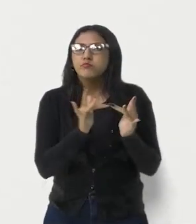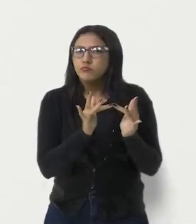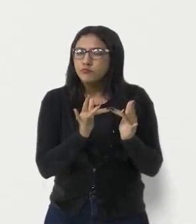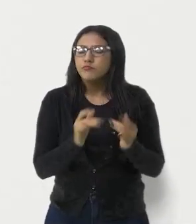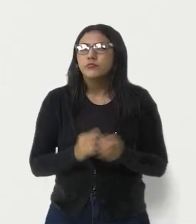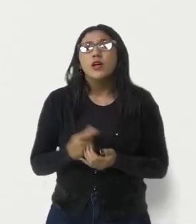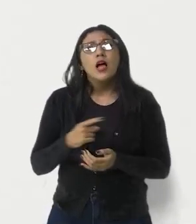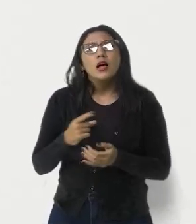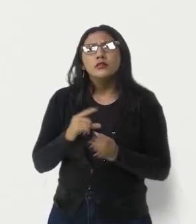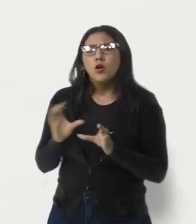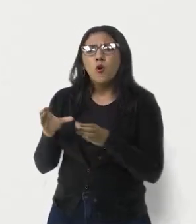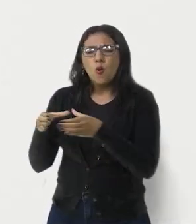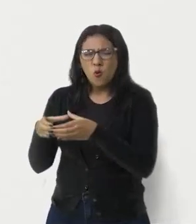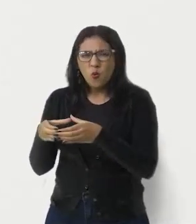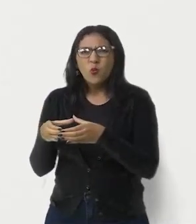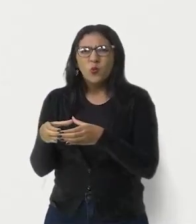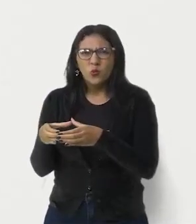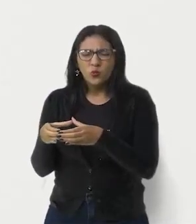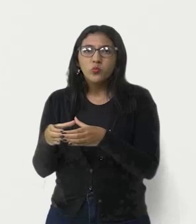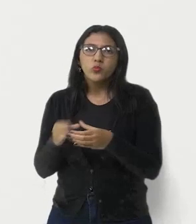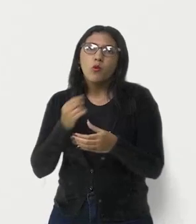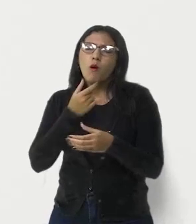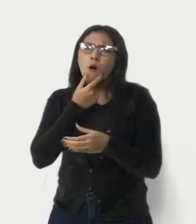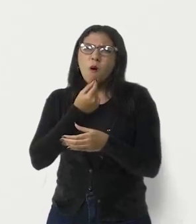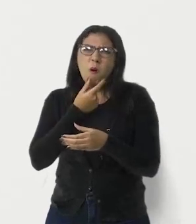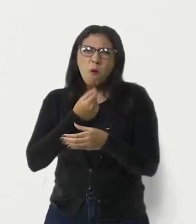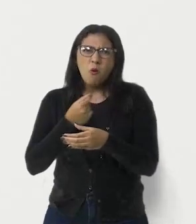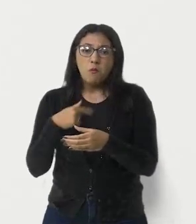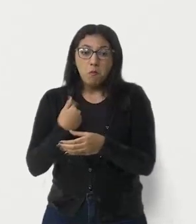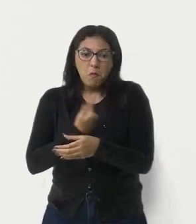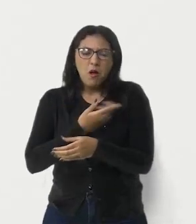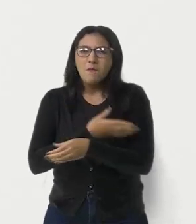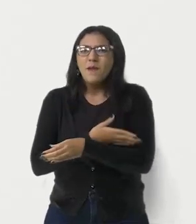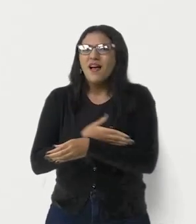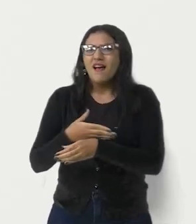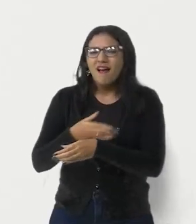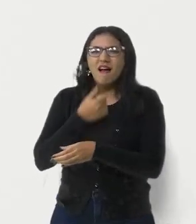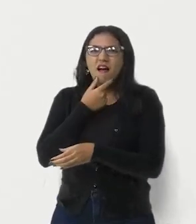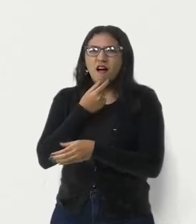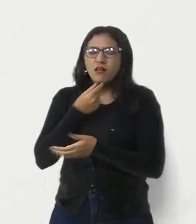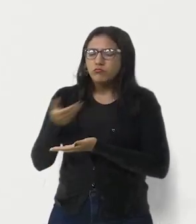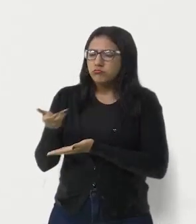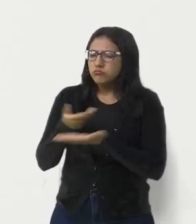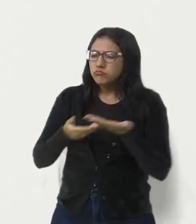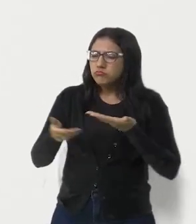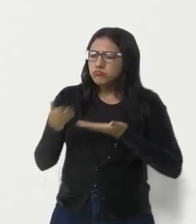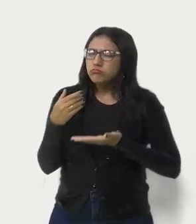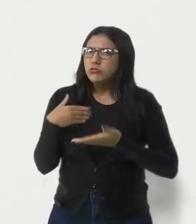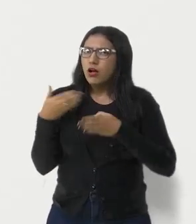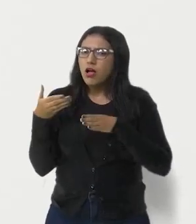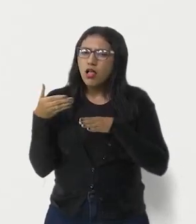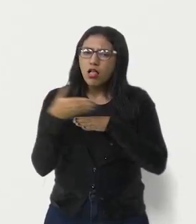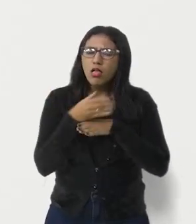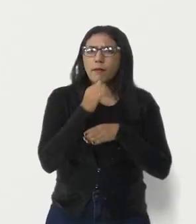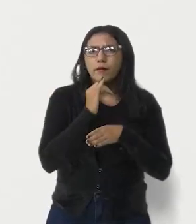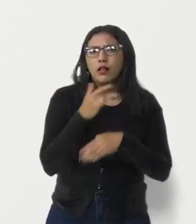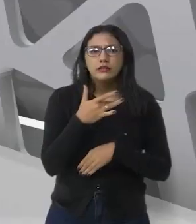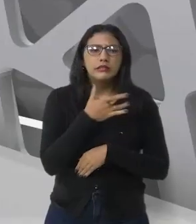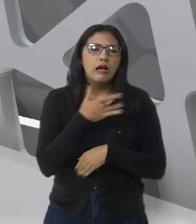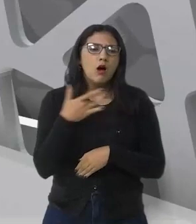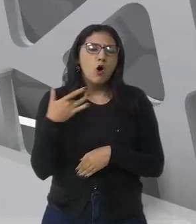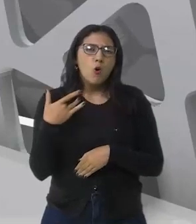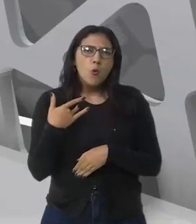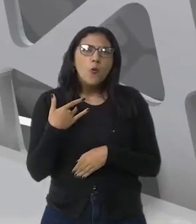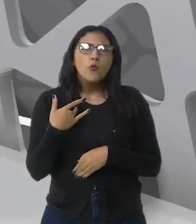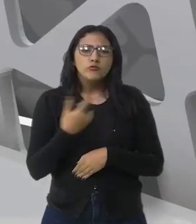têm contato com o chamado homem branco, na qual eles já conseguem ter acesso a algum tipo de saúde que